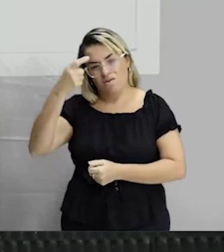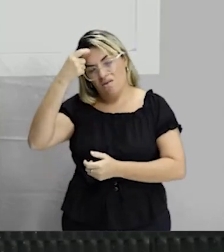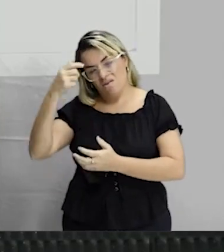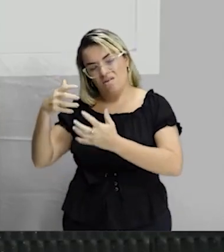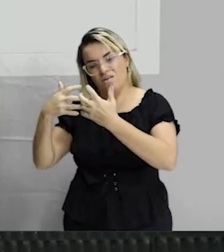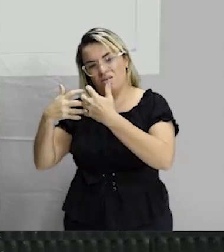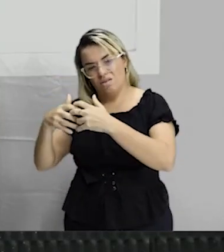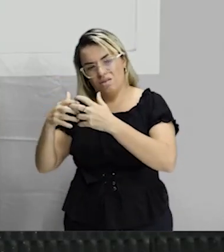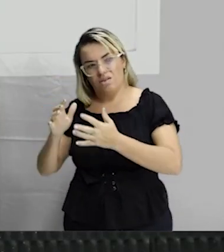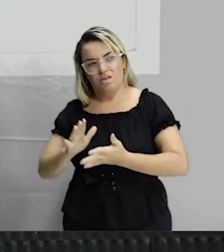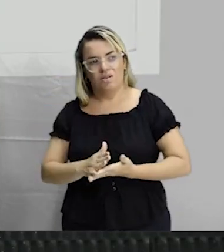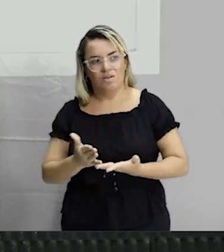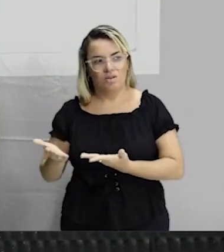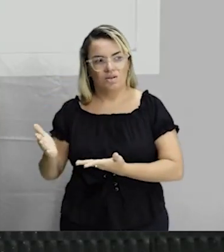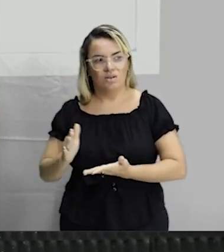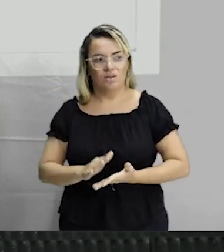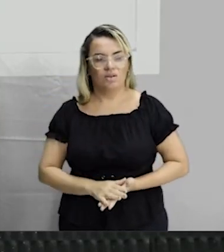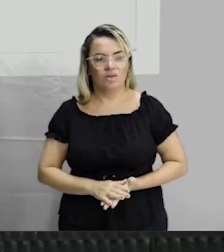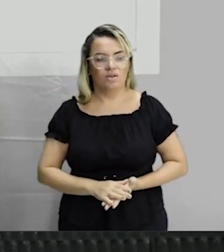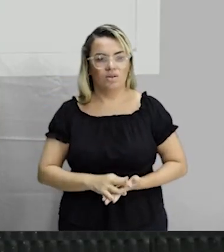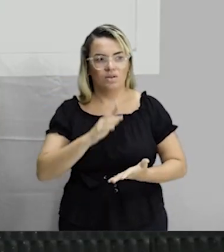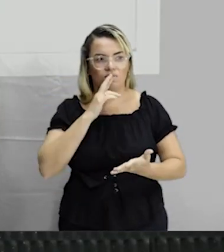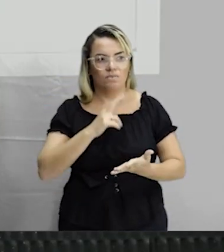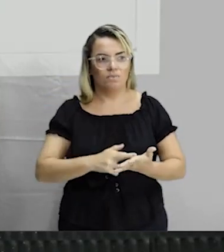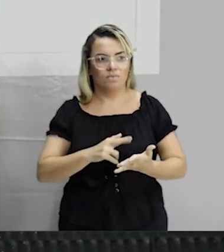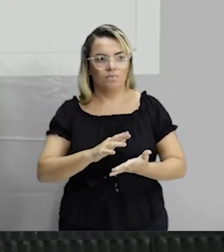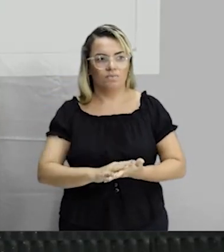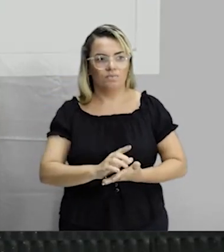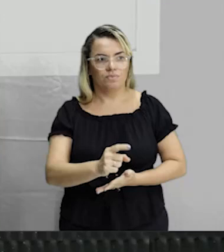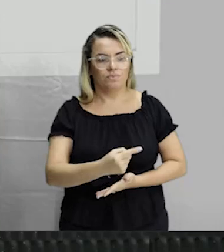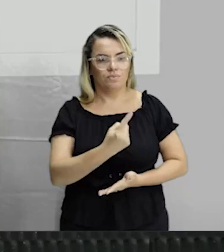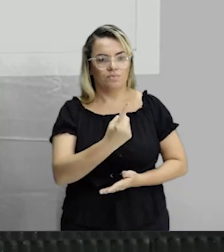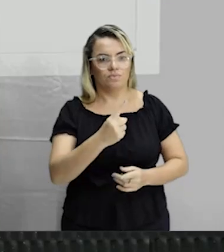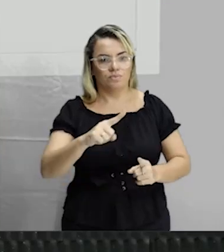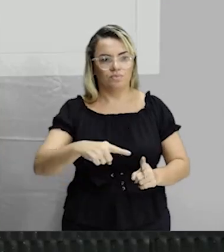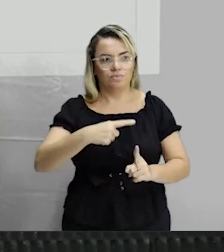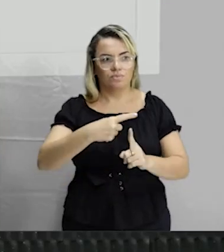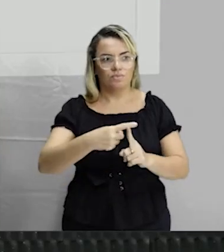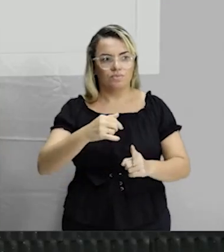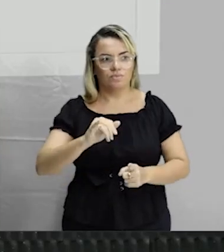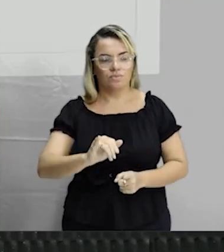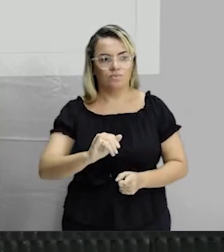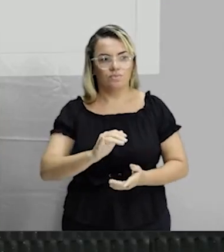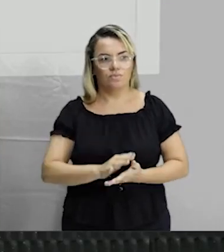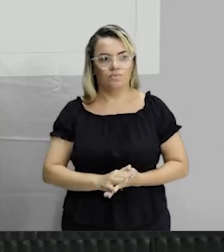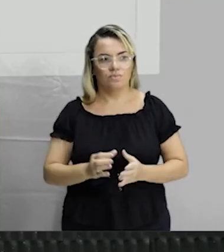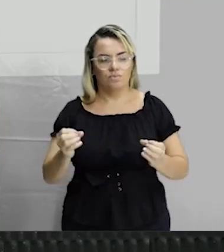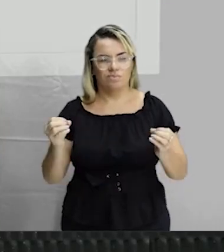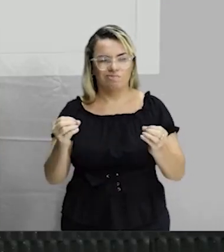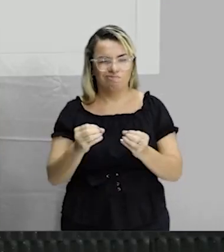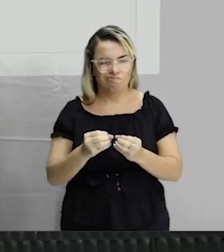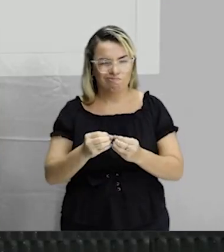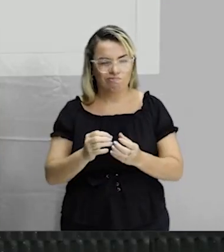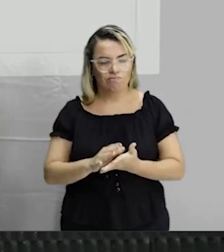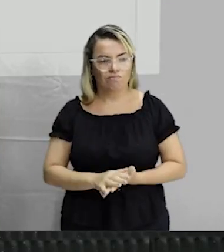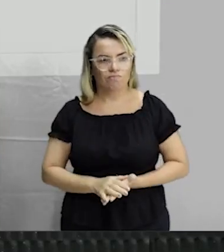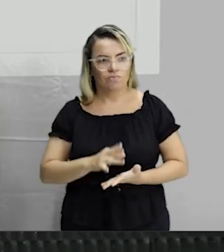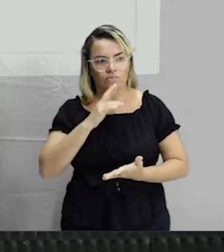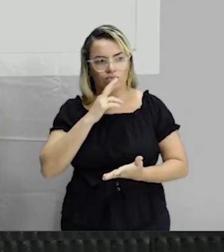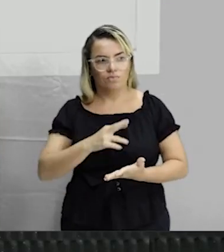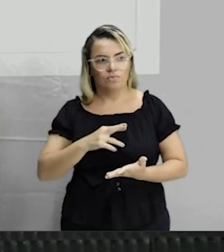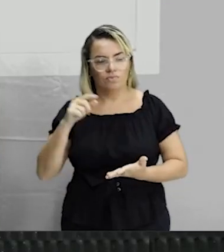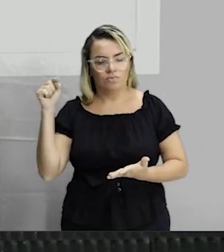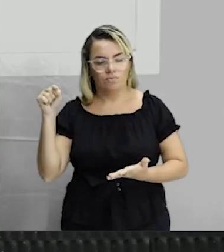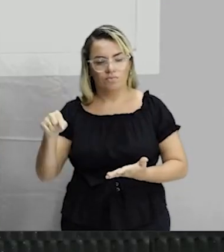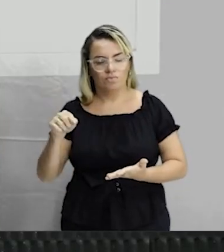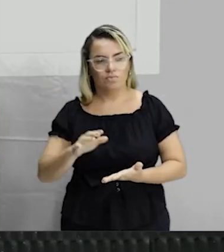Então, isso aqui vai dar o quê? Vai ficar 1 mais i. Isso aqui vai dar aproximadamente